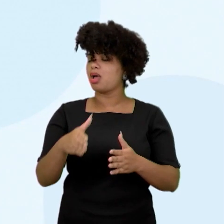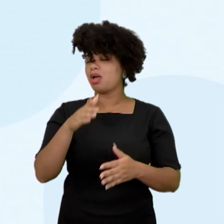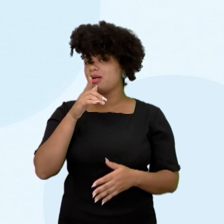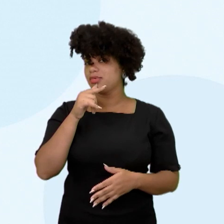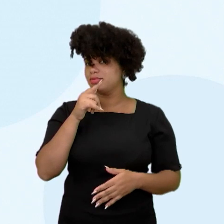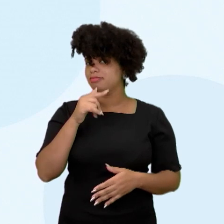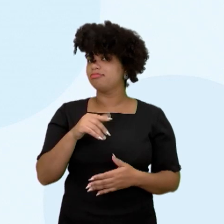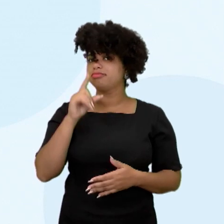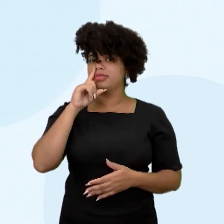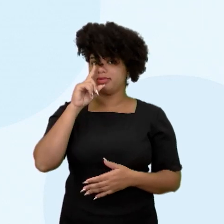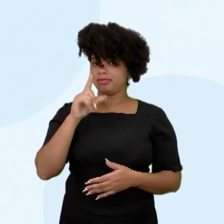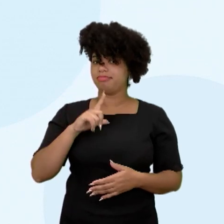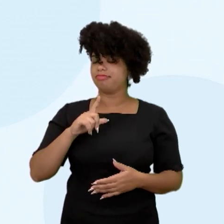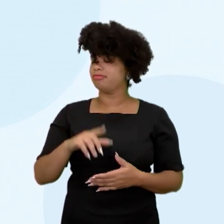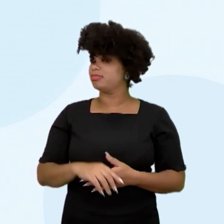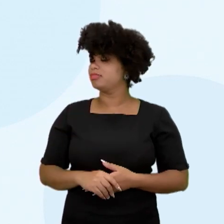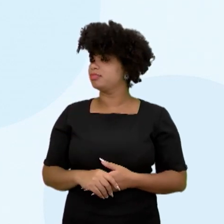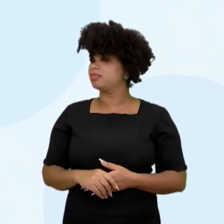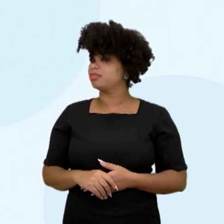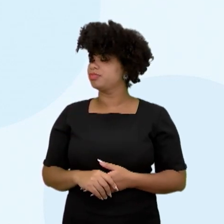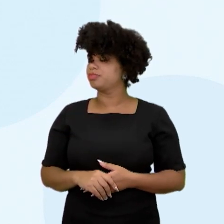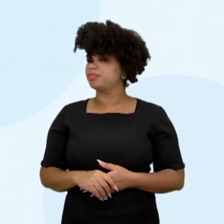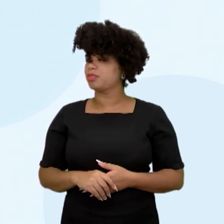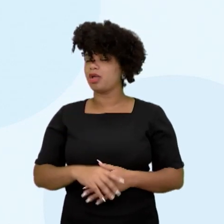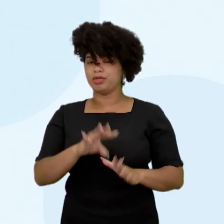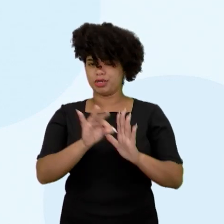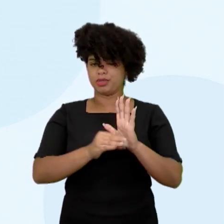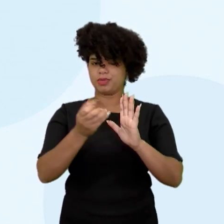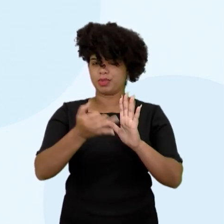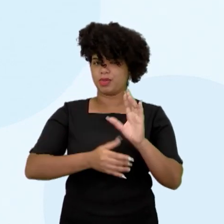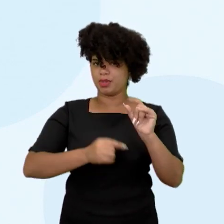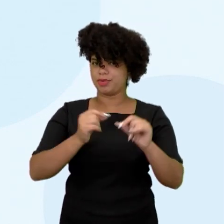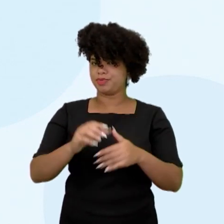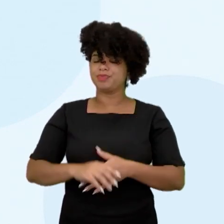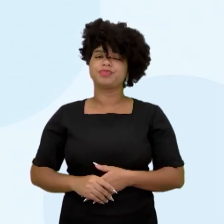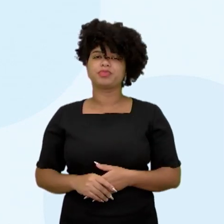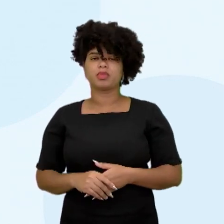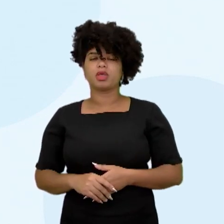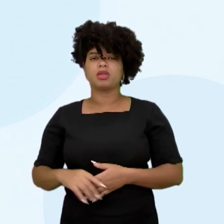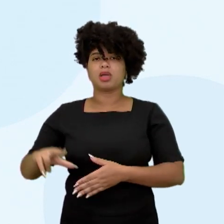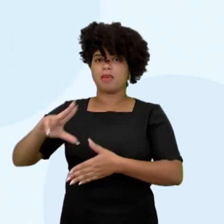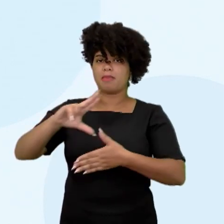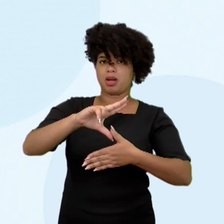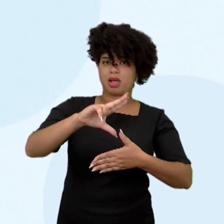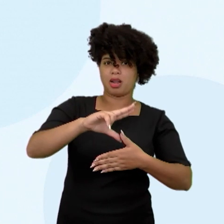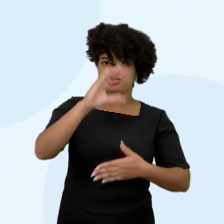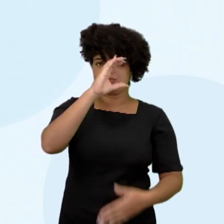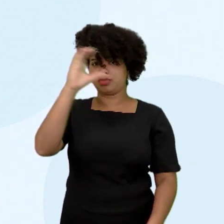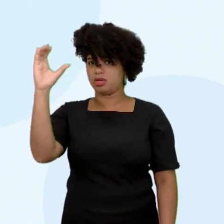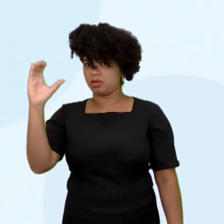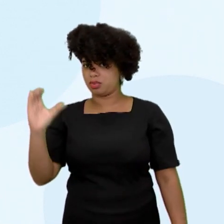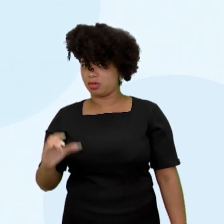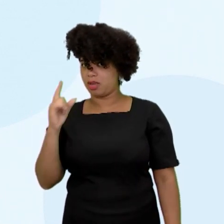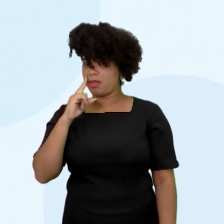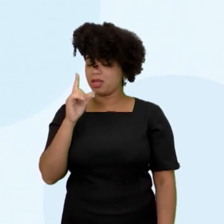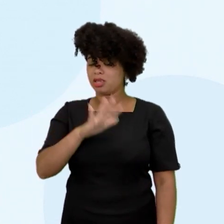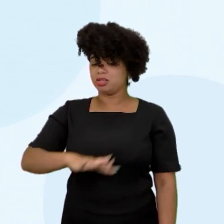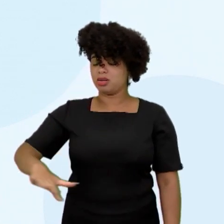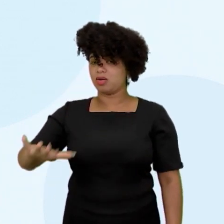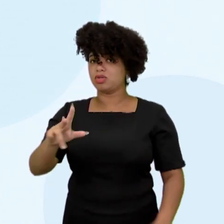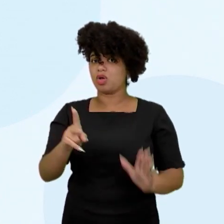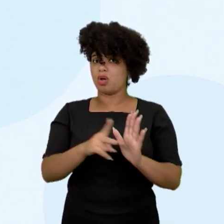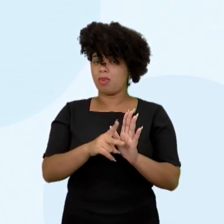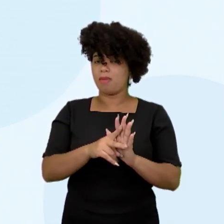só o solo que está em risco, a água também. O uso da terra. A América Latina e o Caribe têm as maiores reservas de